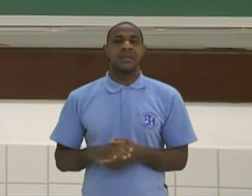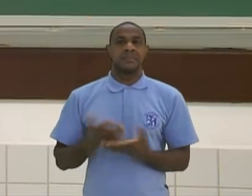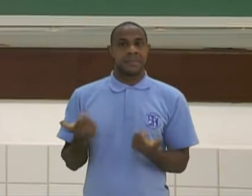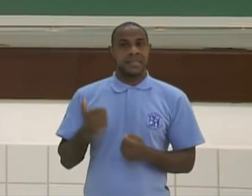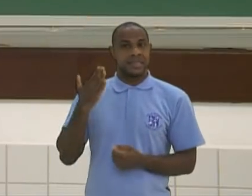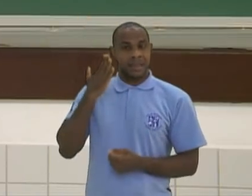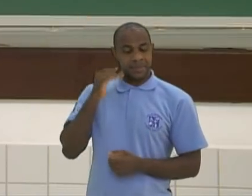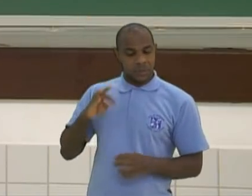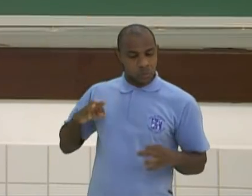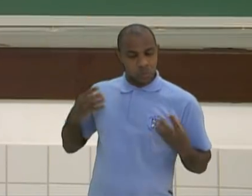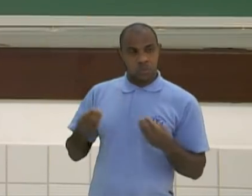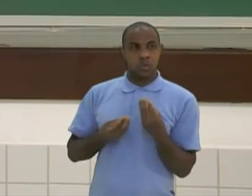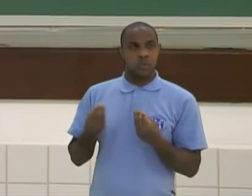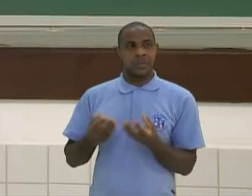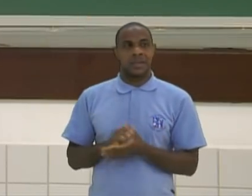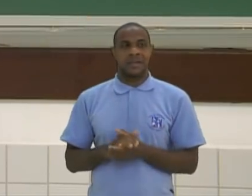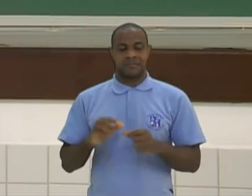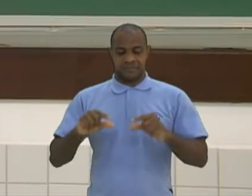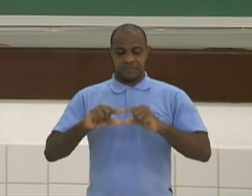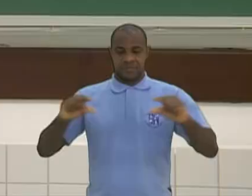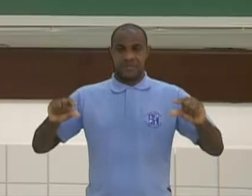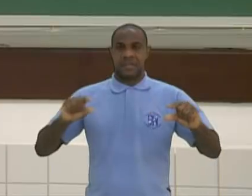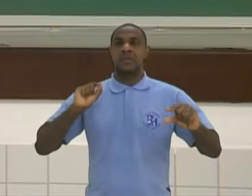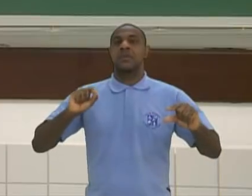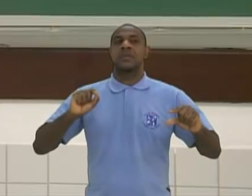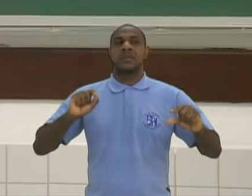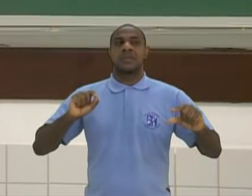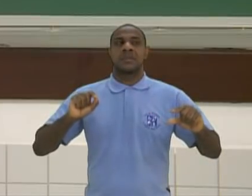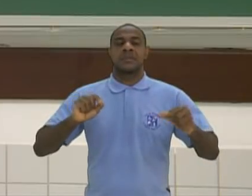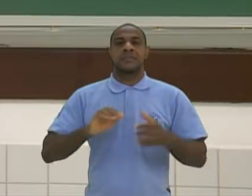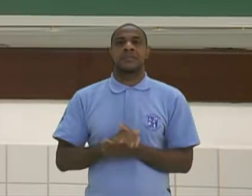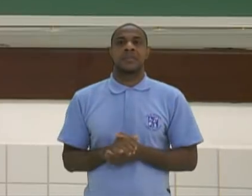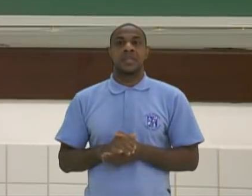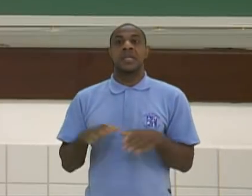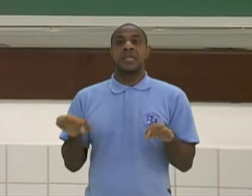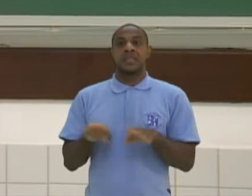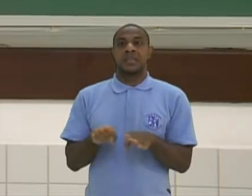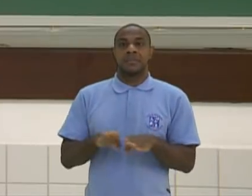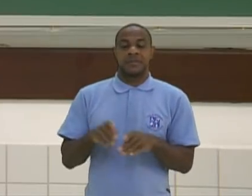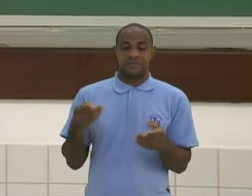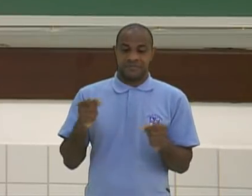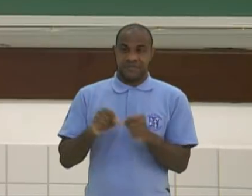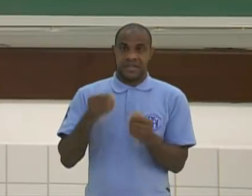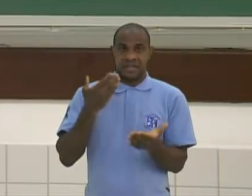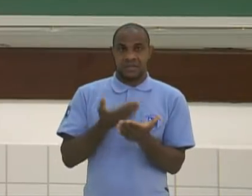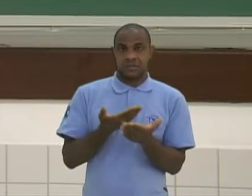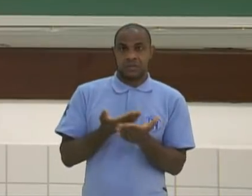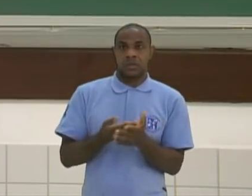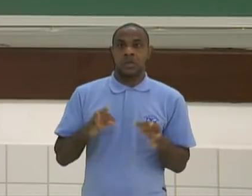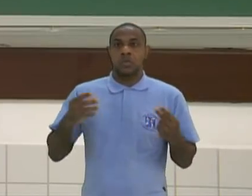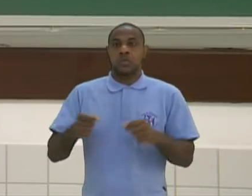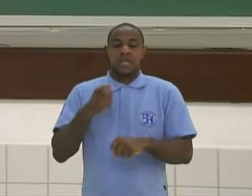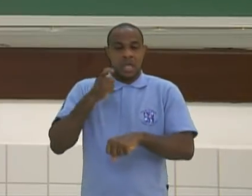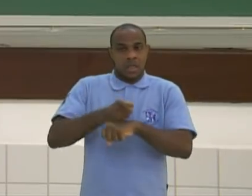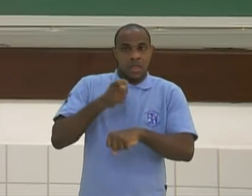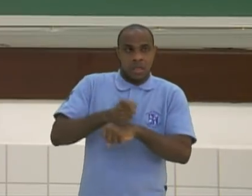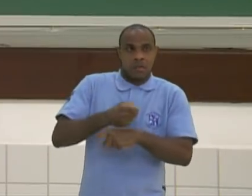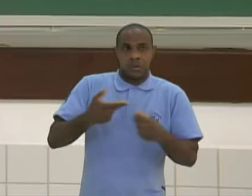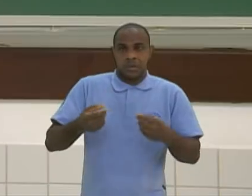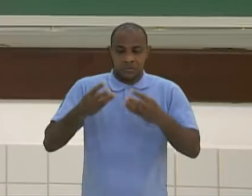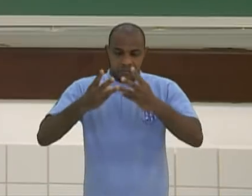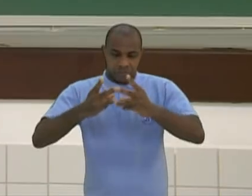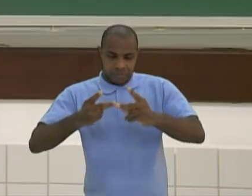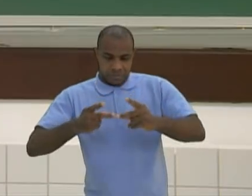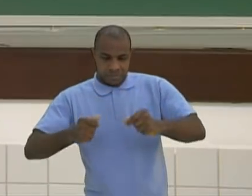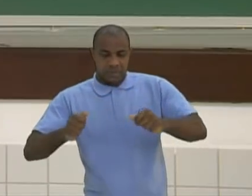né, como famosa frase que Marshall Berman, inclusive, também faz seu estudo, falando tudo que é sólido desmancha no ar,